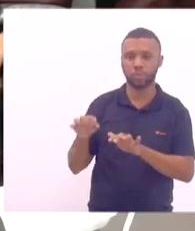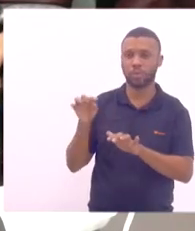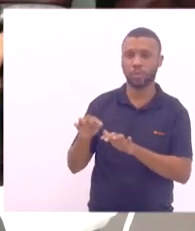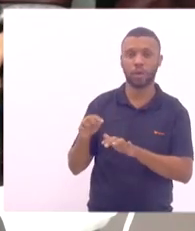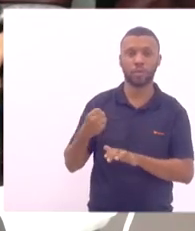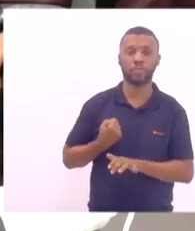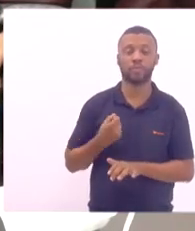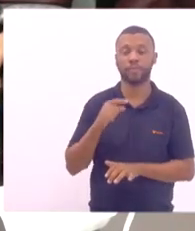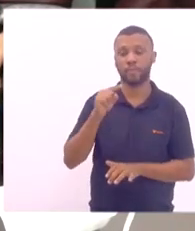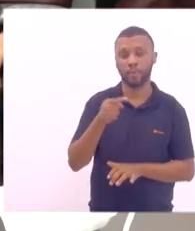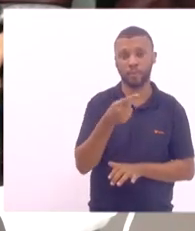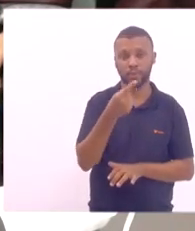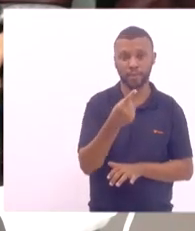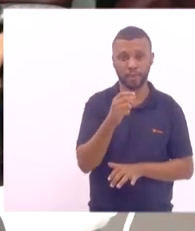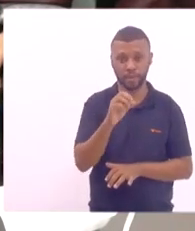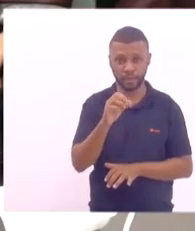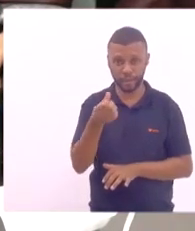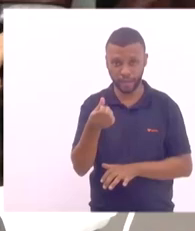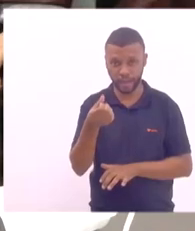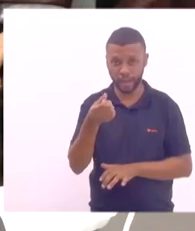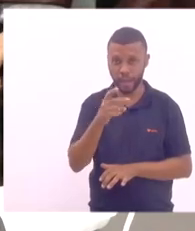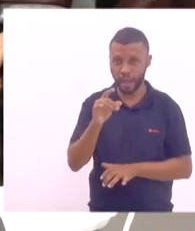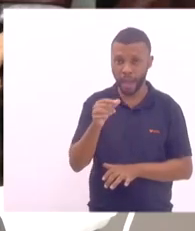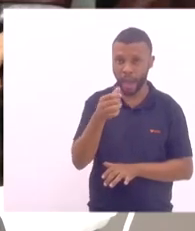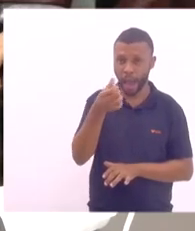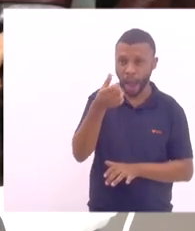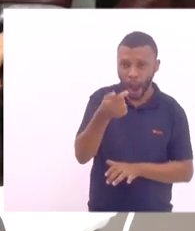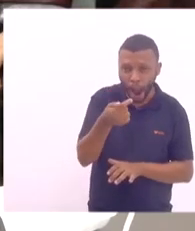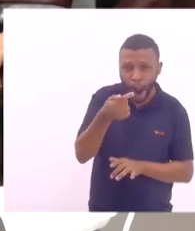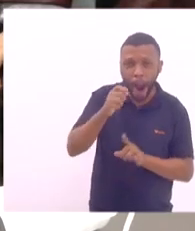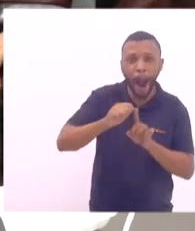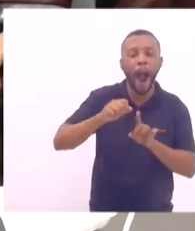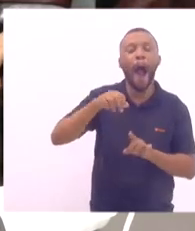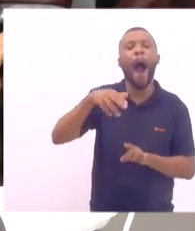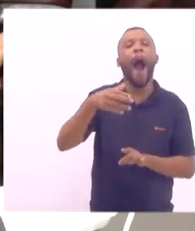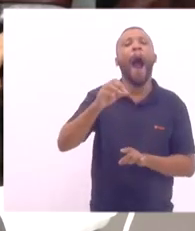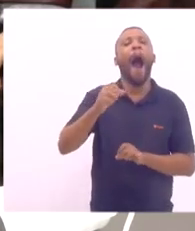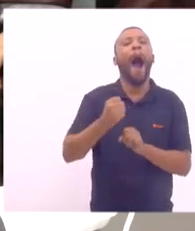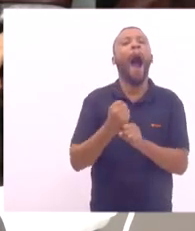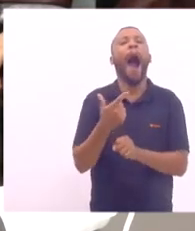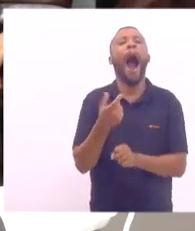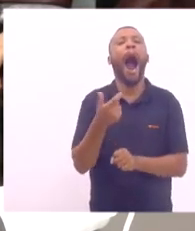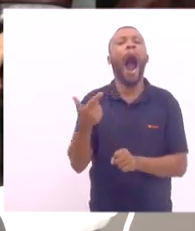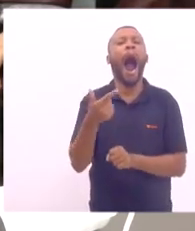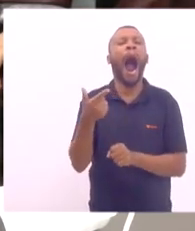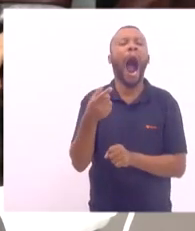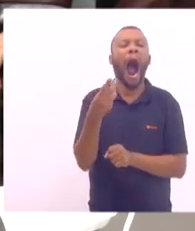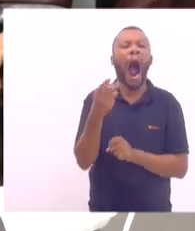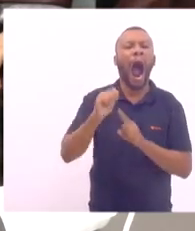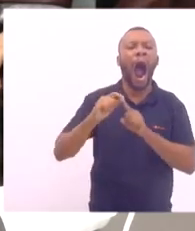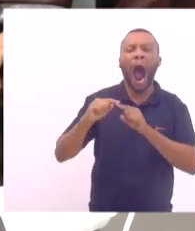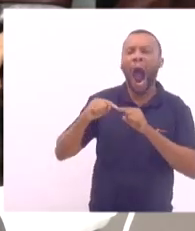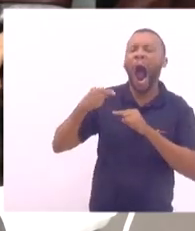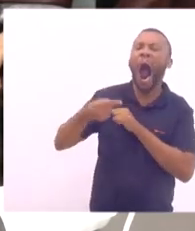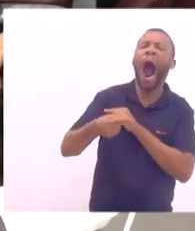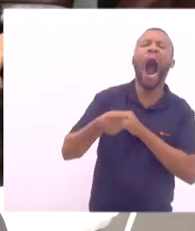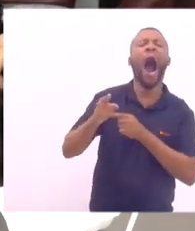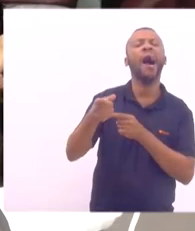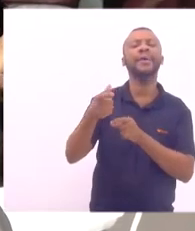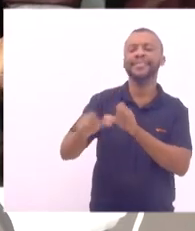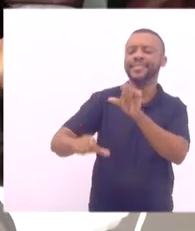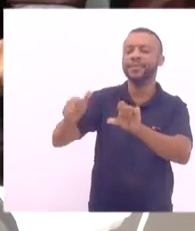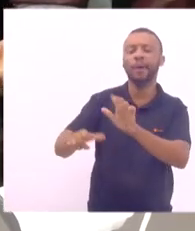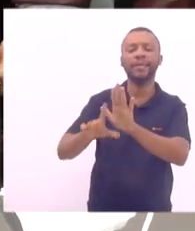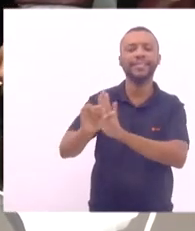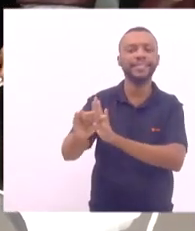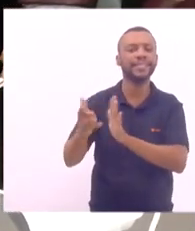número 1106, 17 de março de 22. Quando ela vai ser transformada 90 dias depois em lei, ela... A lei